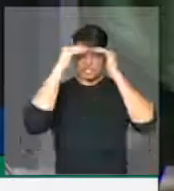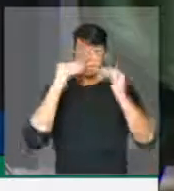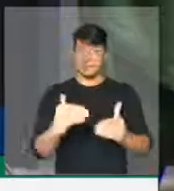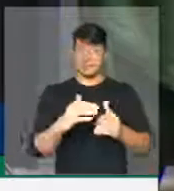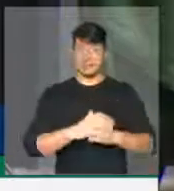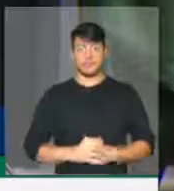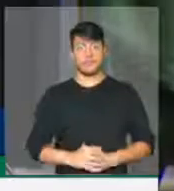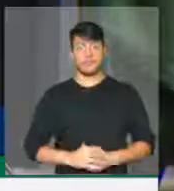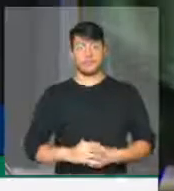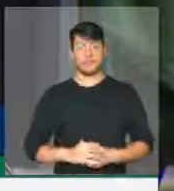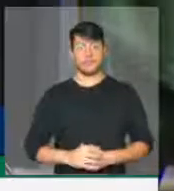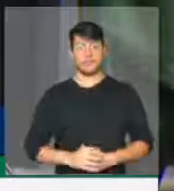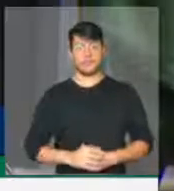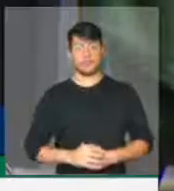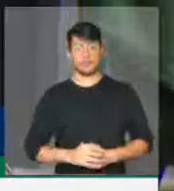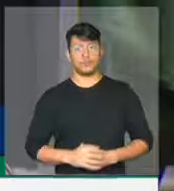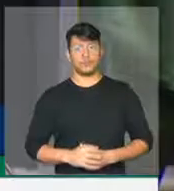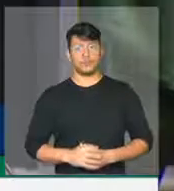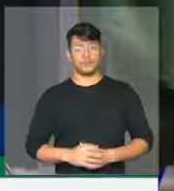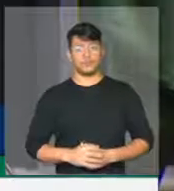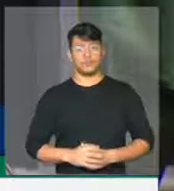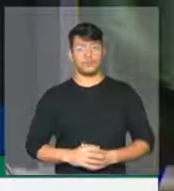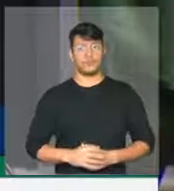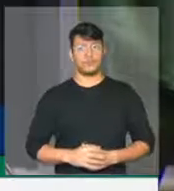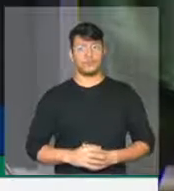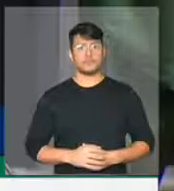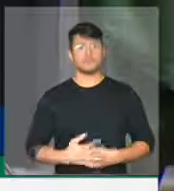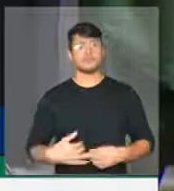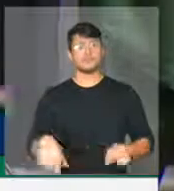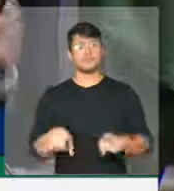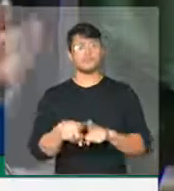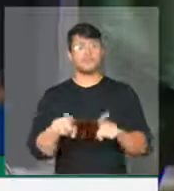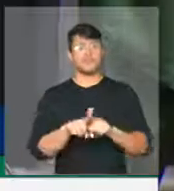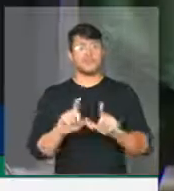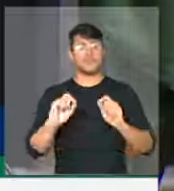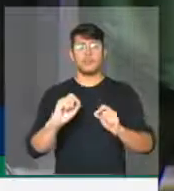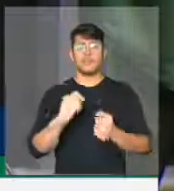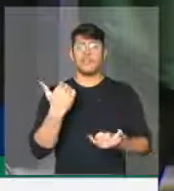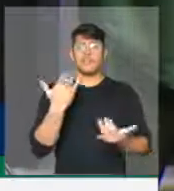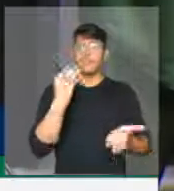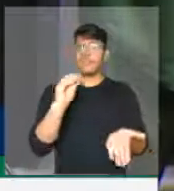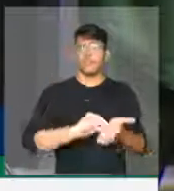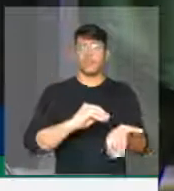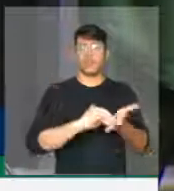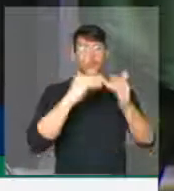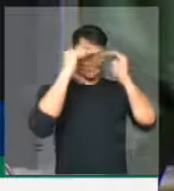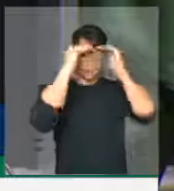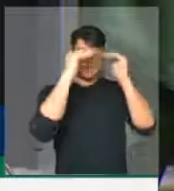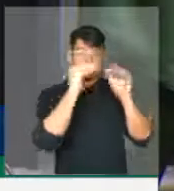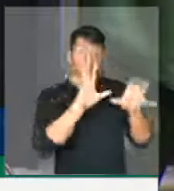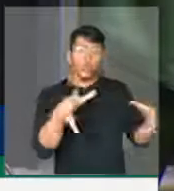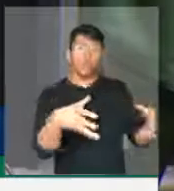como da imprensa e desrespeito às jornalistas brasileiras, às mulheres brasileiras. Obrigado,